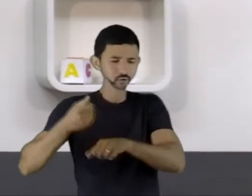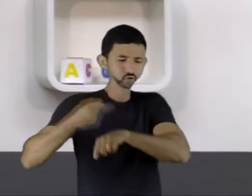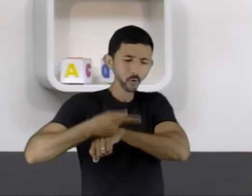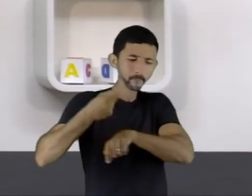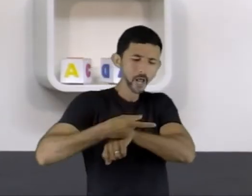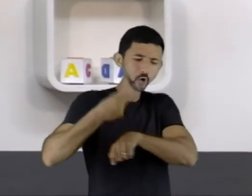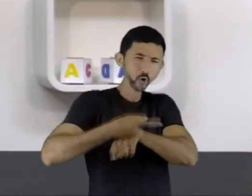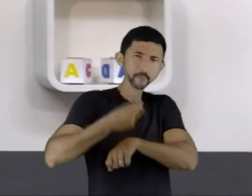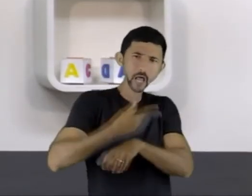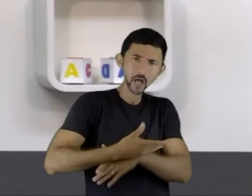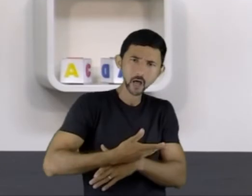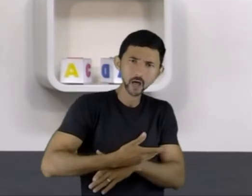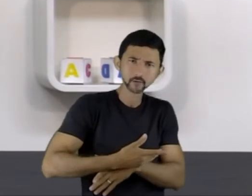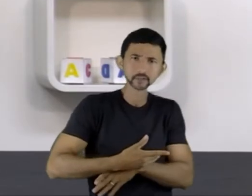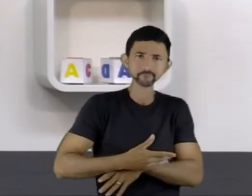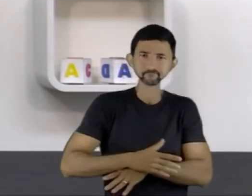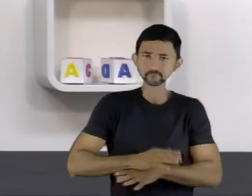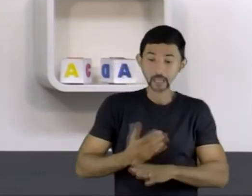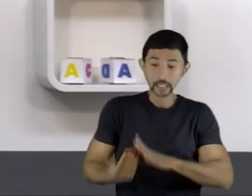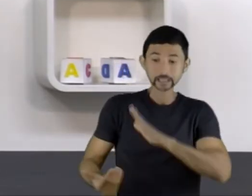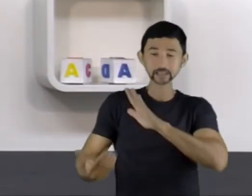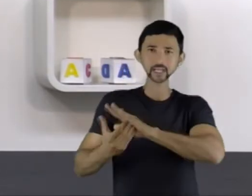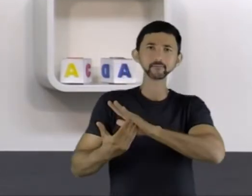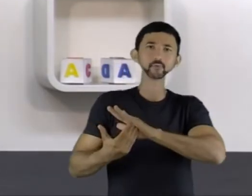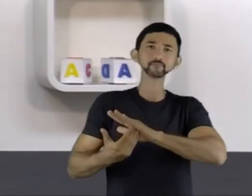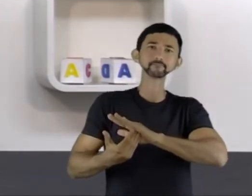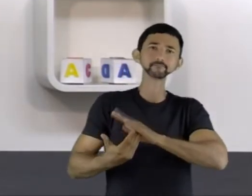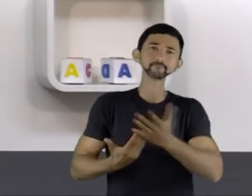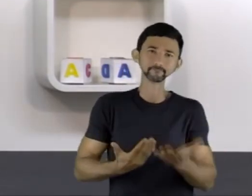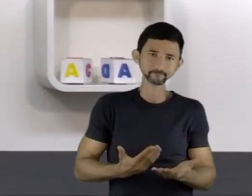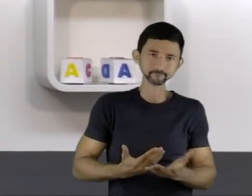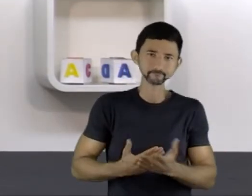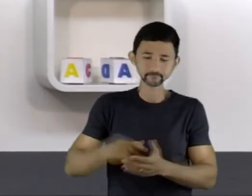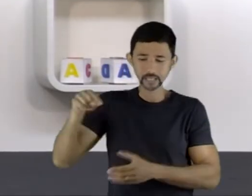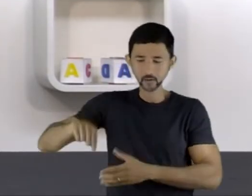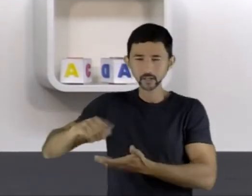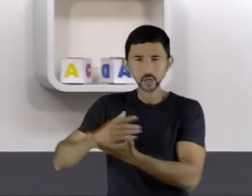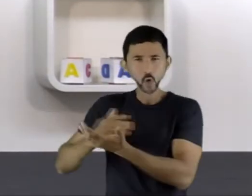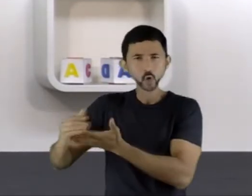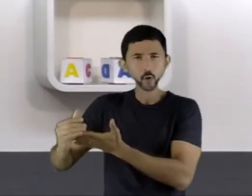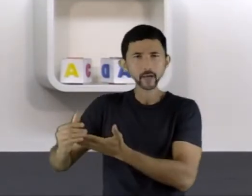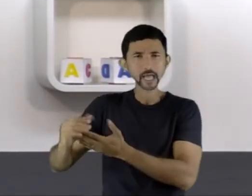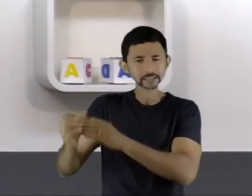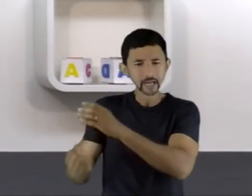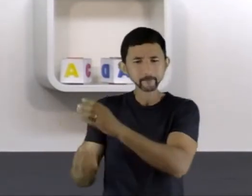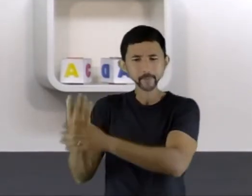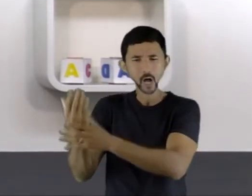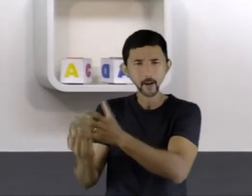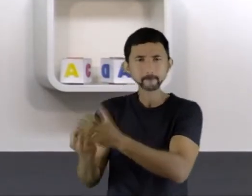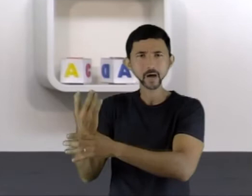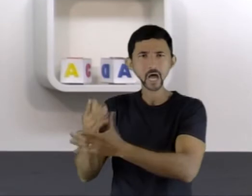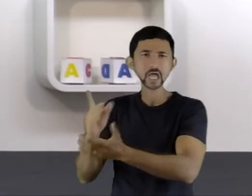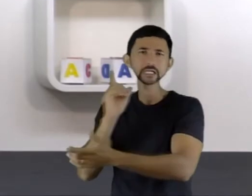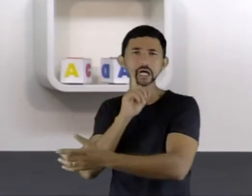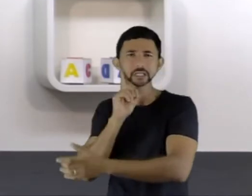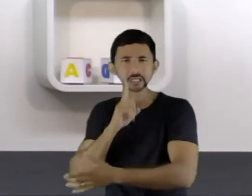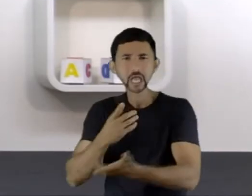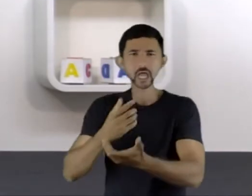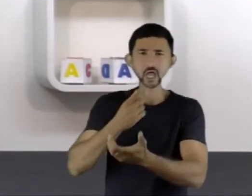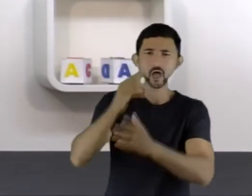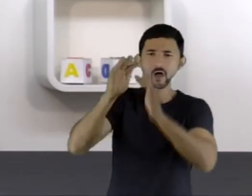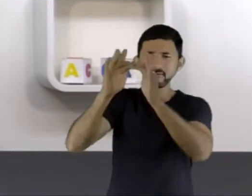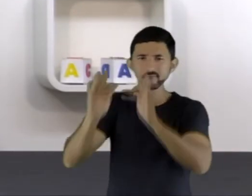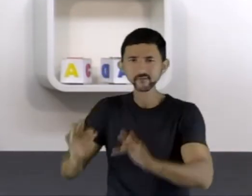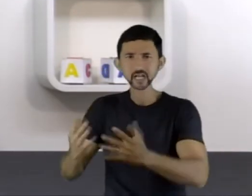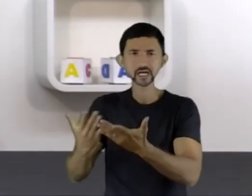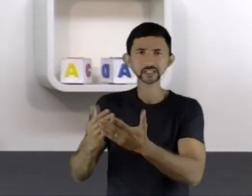novamente, né? Ora, se eu estou conseguindo produzir, por que eu vou comprar? Vou continuar comprando dos Estados Unidos, tá? E os Estados Unidos